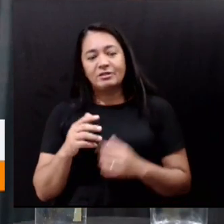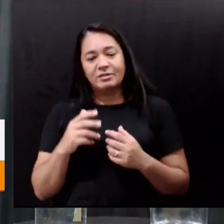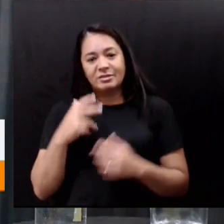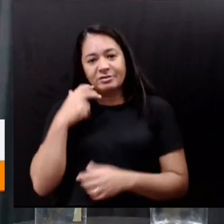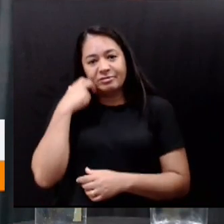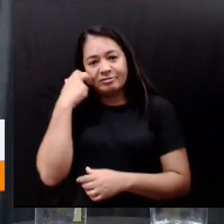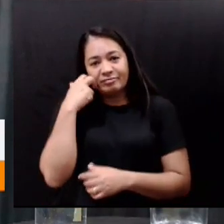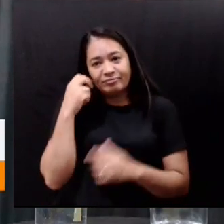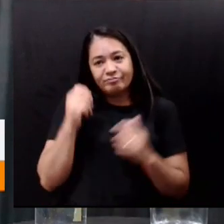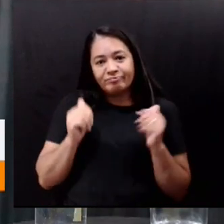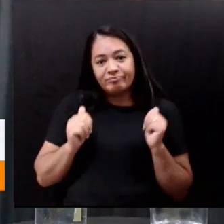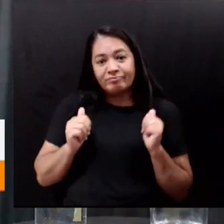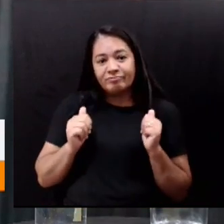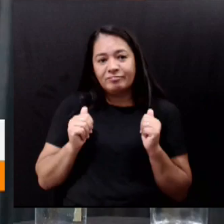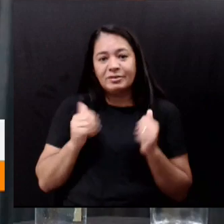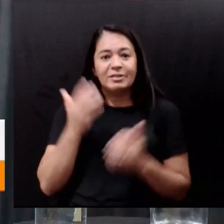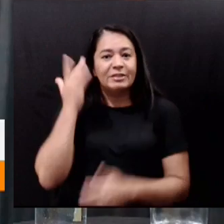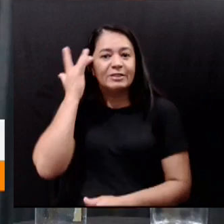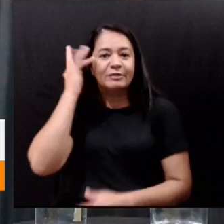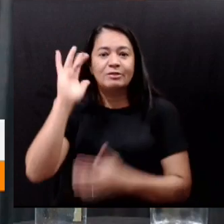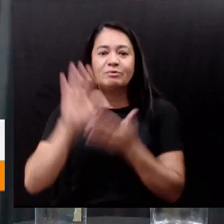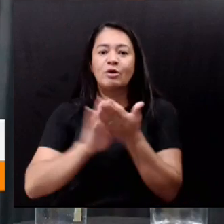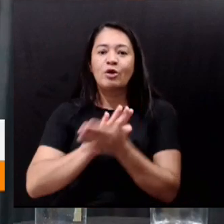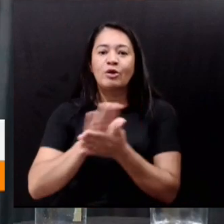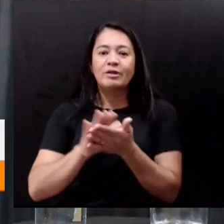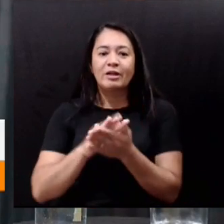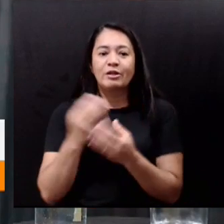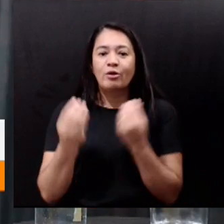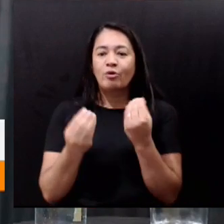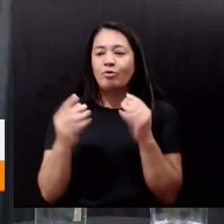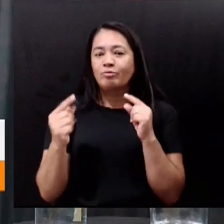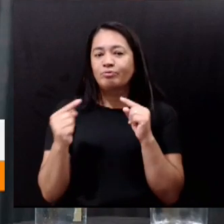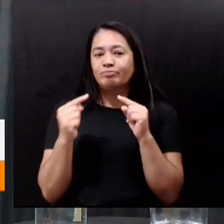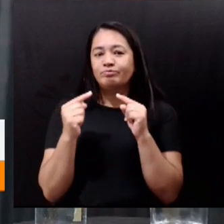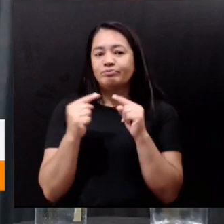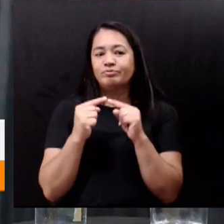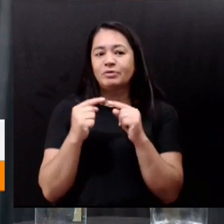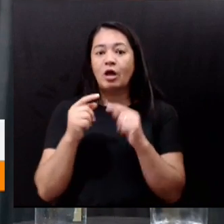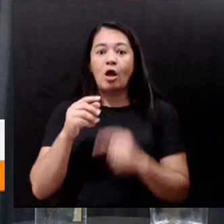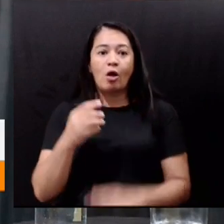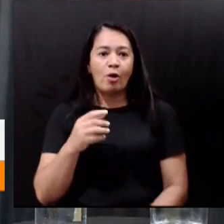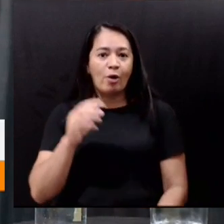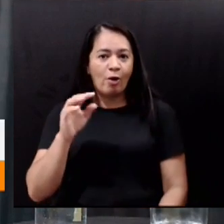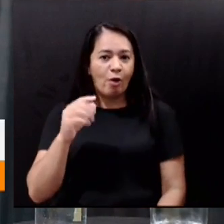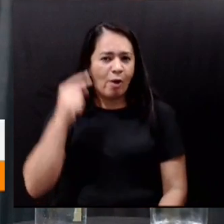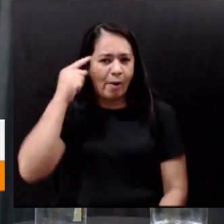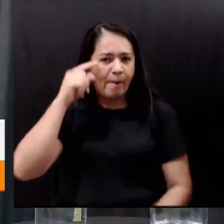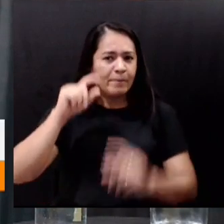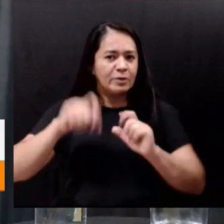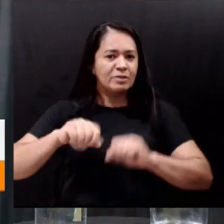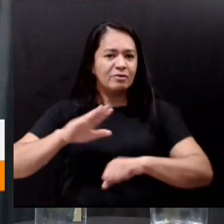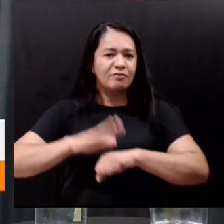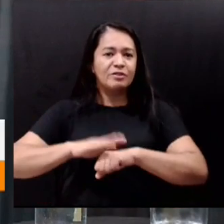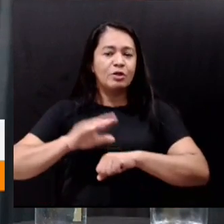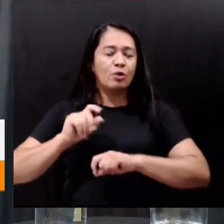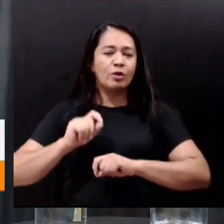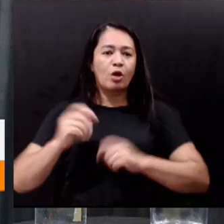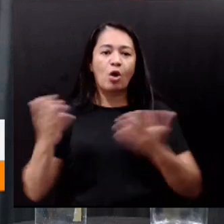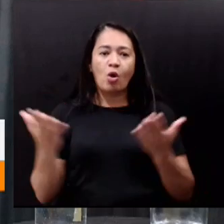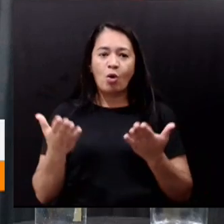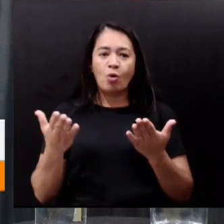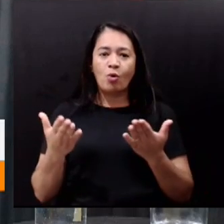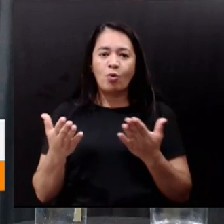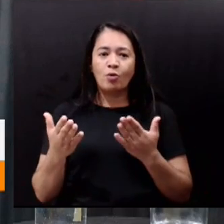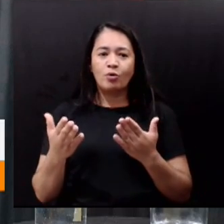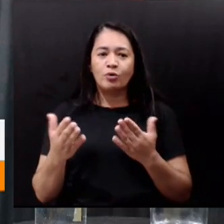fazer essa aproximação, né? Olha, uma coisa que eu acho que é uma possibilidade que dá pra gente pensar juntas é o seguinte: hoje em dia, vamos usar a nosso favor um pouco da tecnologia. Sim.